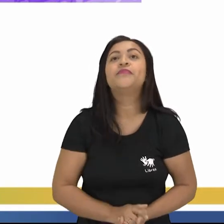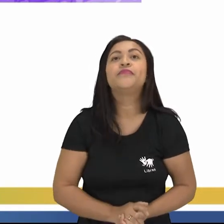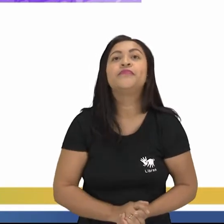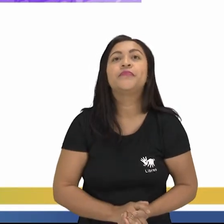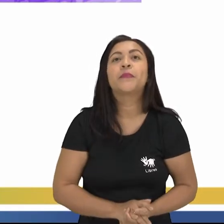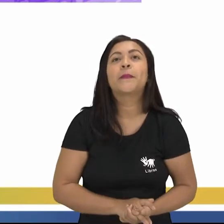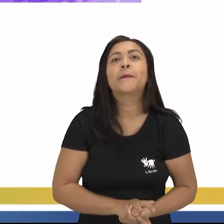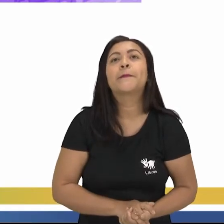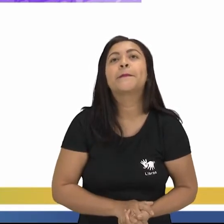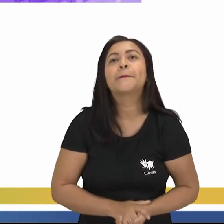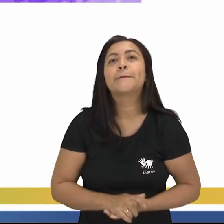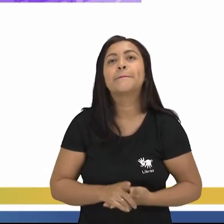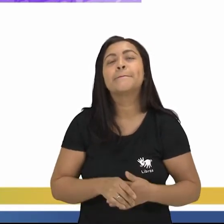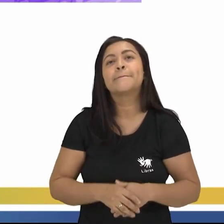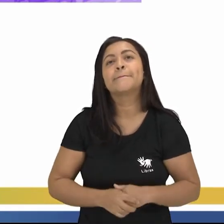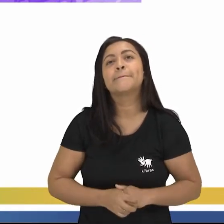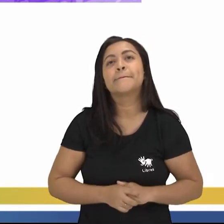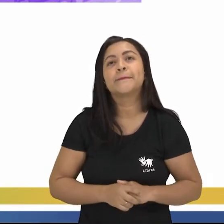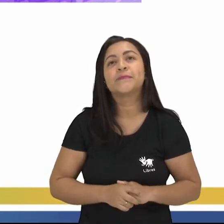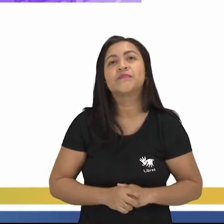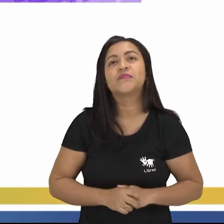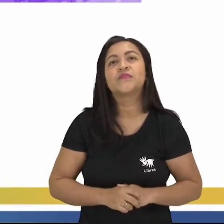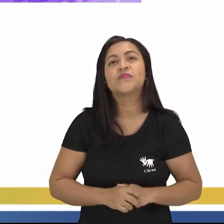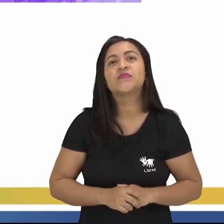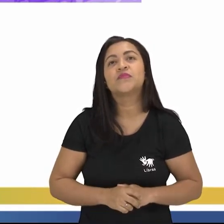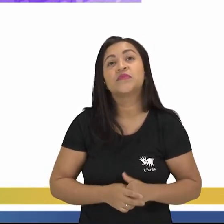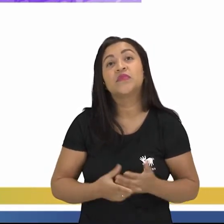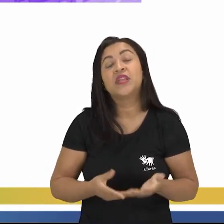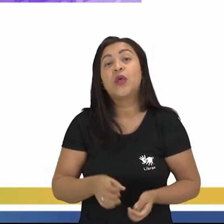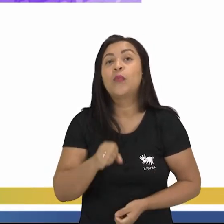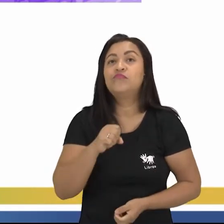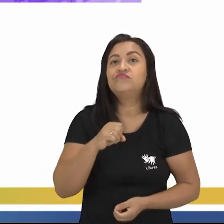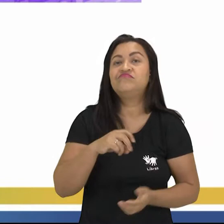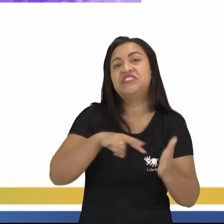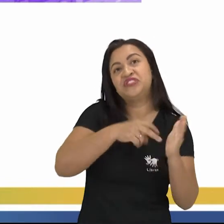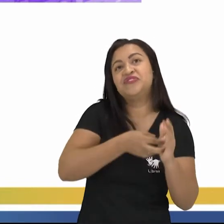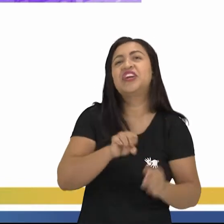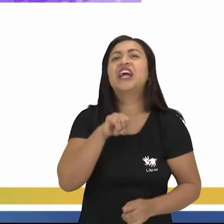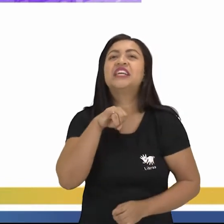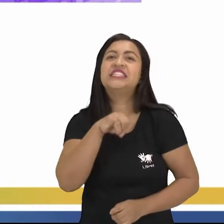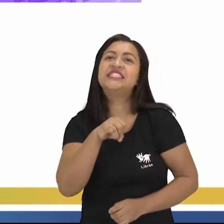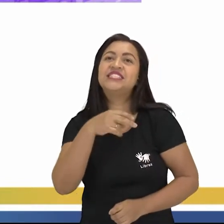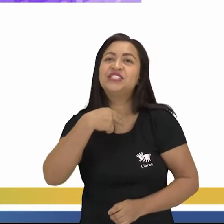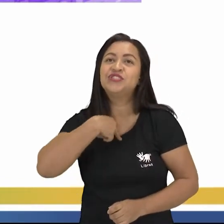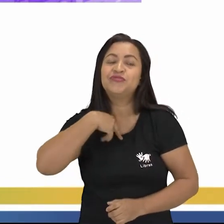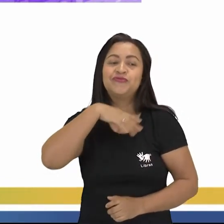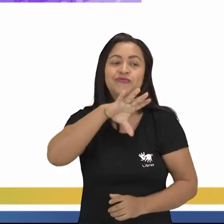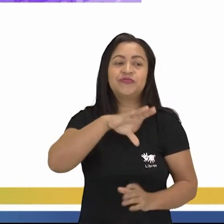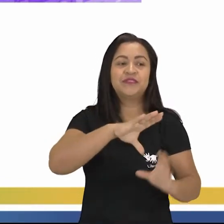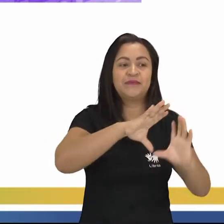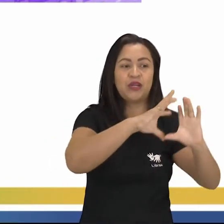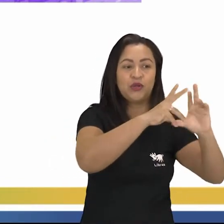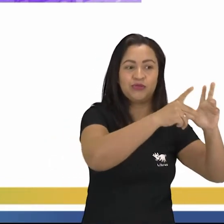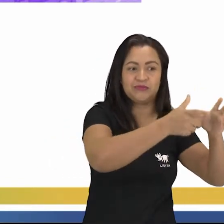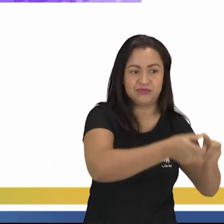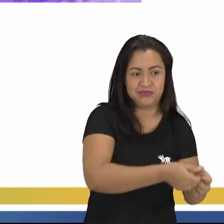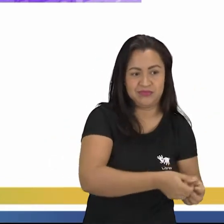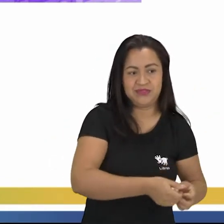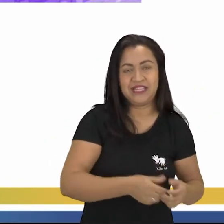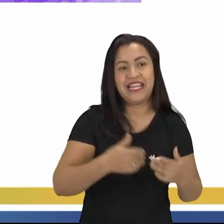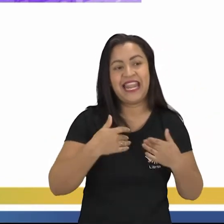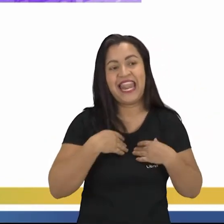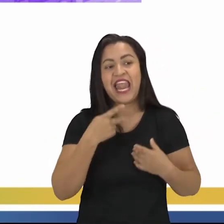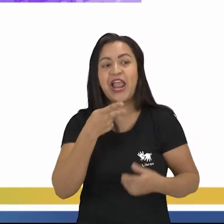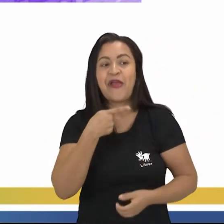to Mars, I would meet a Martian. Então, se eu fosse para Marte, eu falaria com um